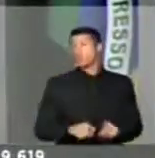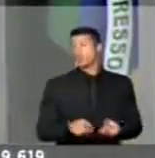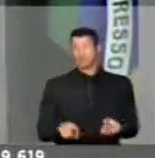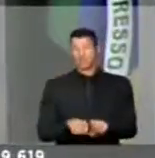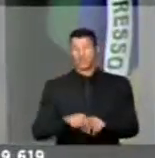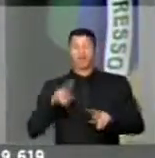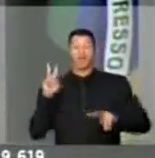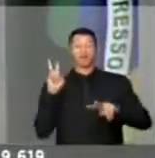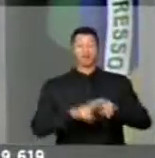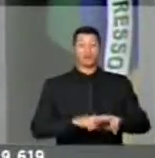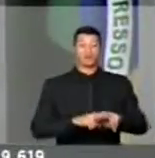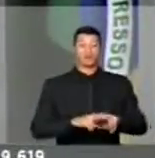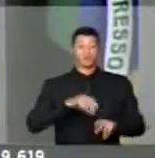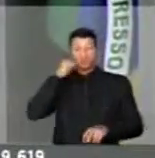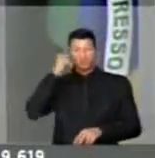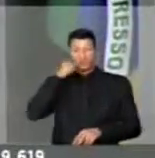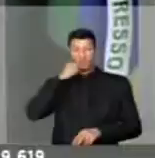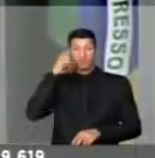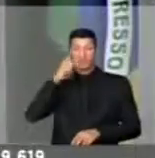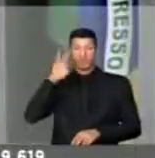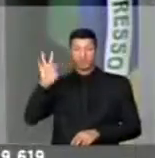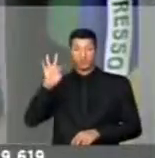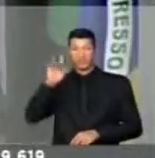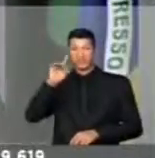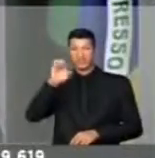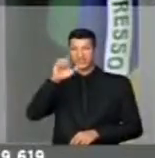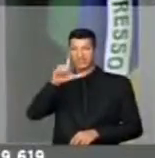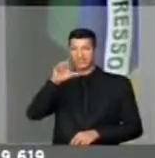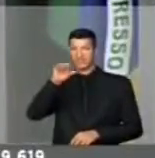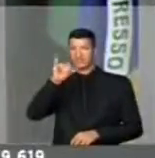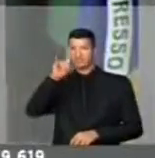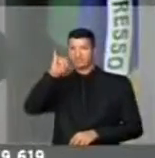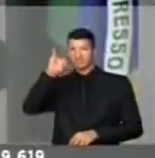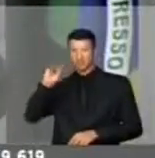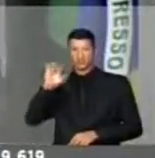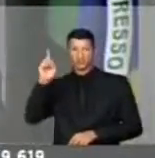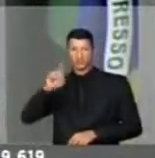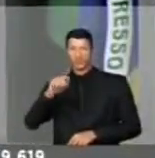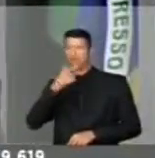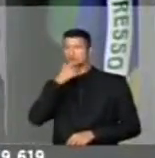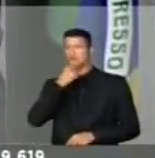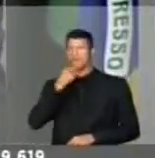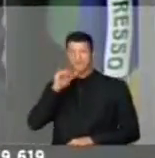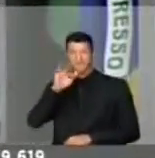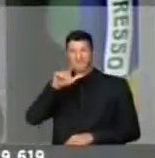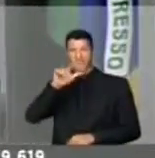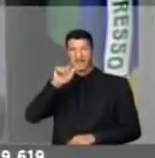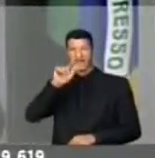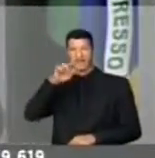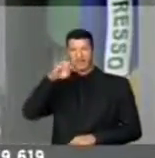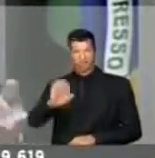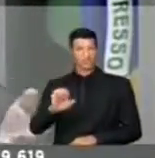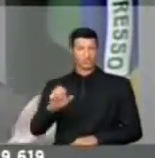a prisão do senador petista Delcídio do Amaral. Não houve flagrante, mas